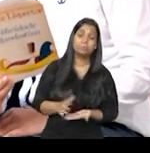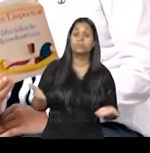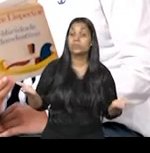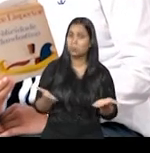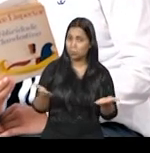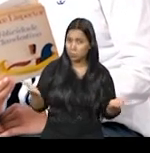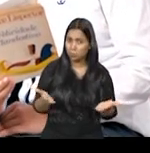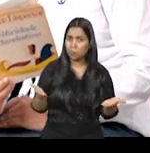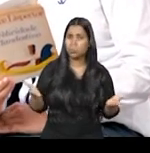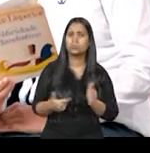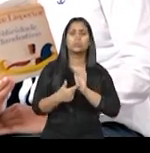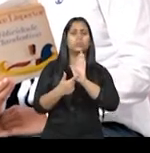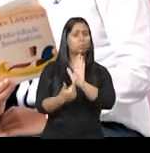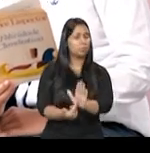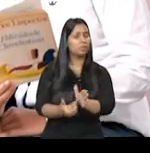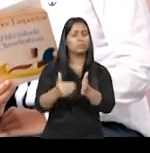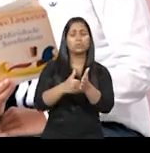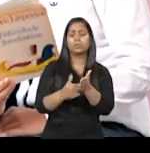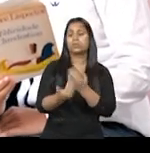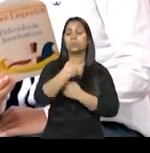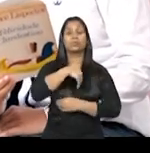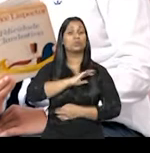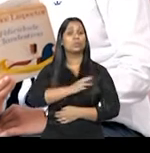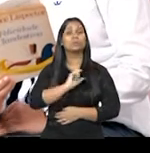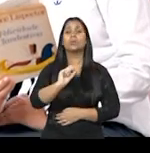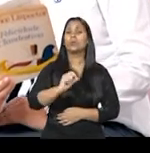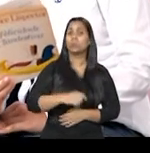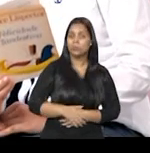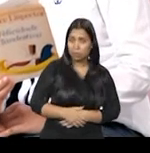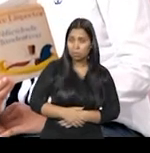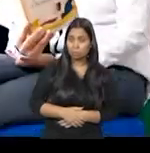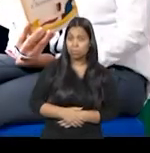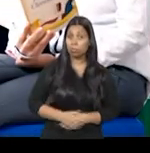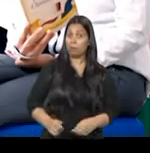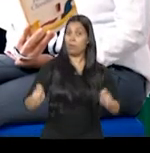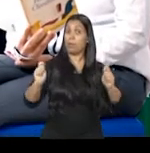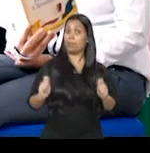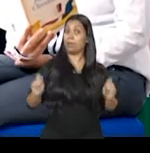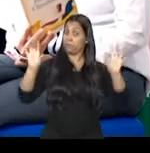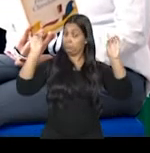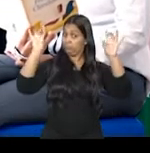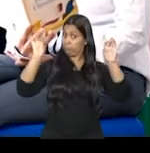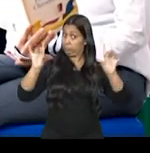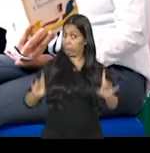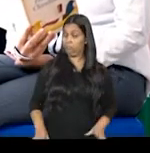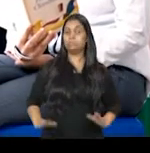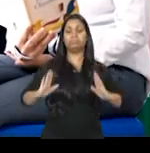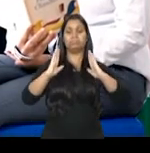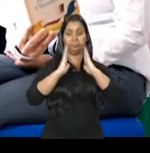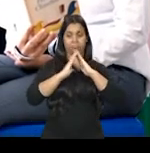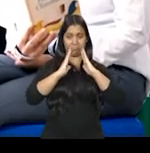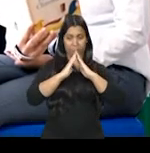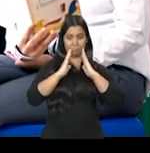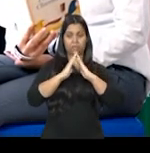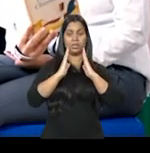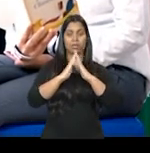E hoje ostento secretamente no coração uma placa de virtude. Esta casa